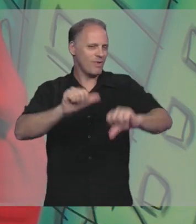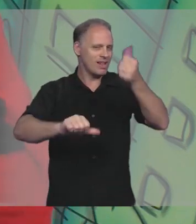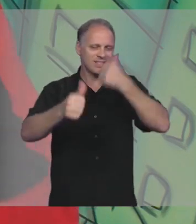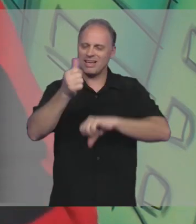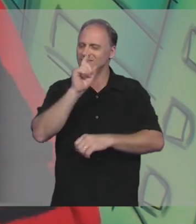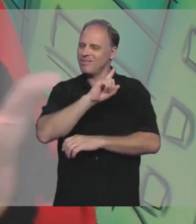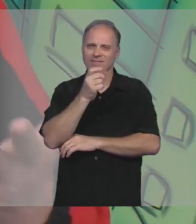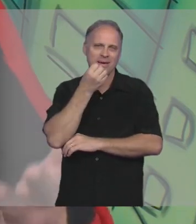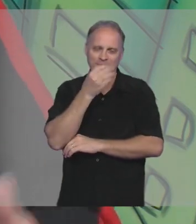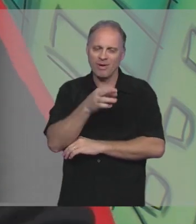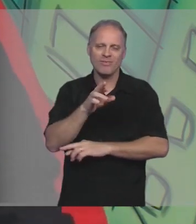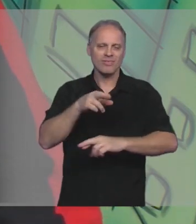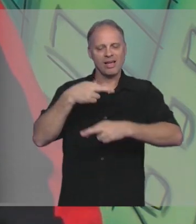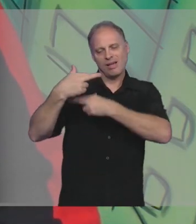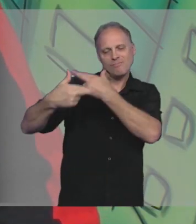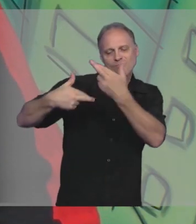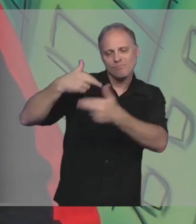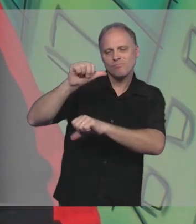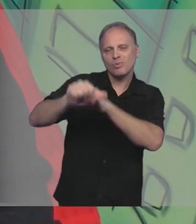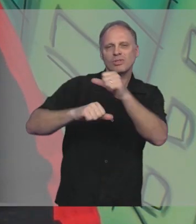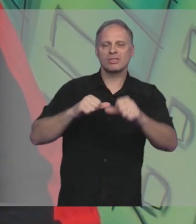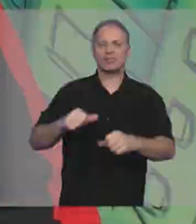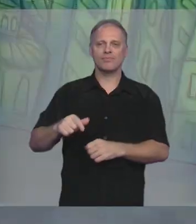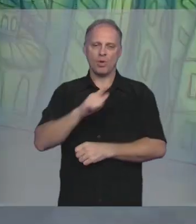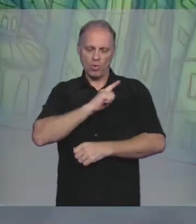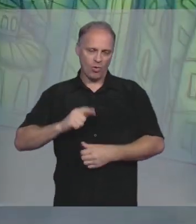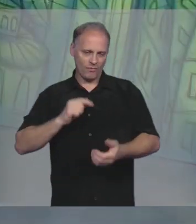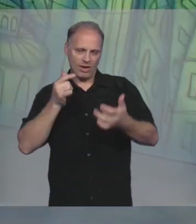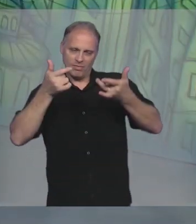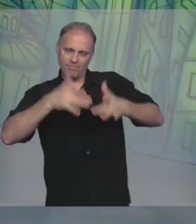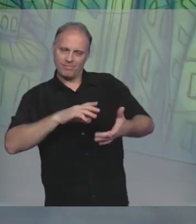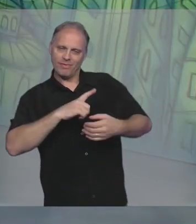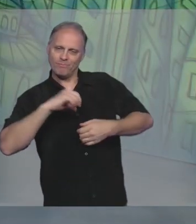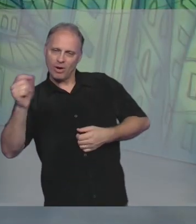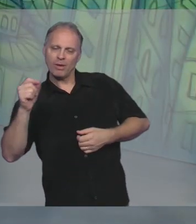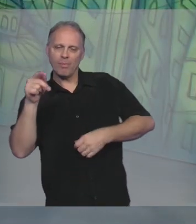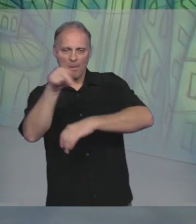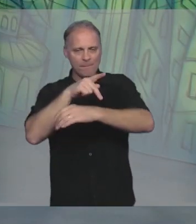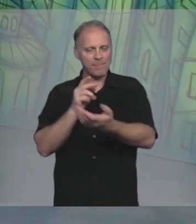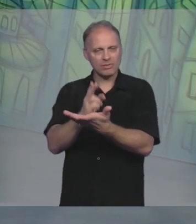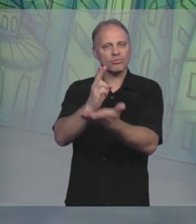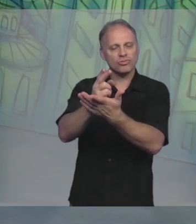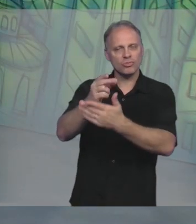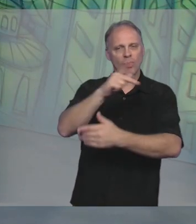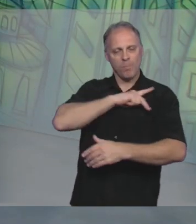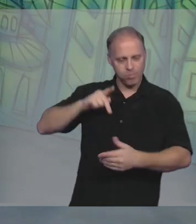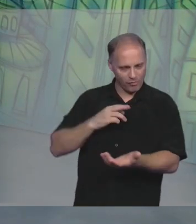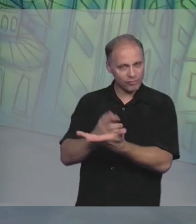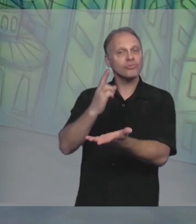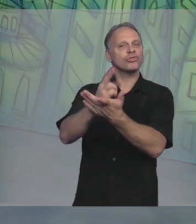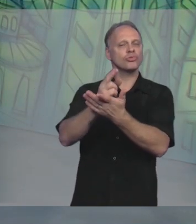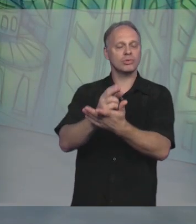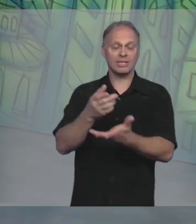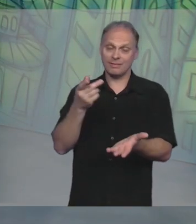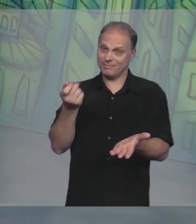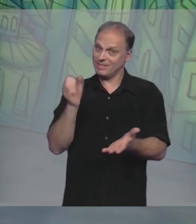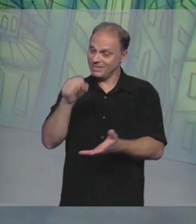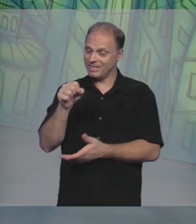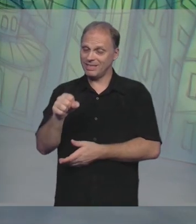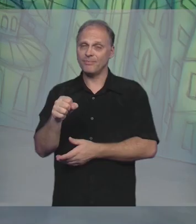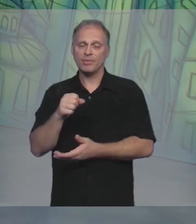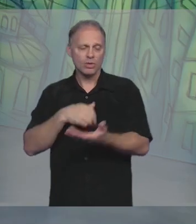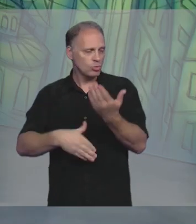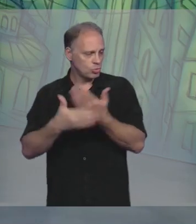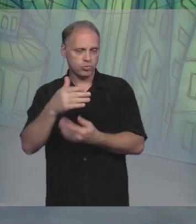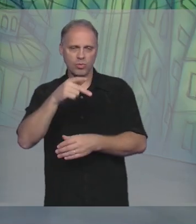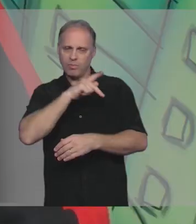qualidade da reforma mesmo. O governo sai, mas o país continua, né? A população continua, a sociedade continua. Né? O país continua, a sociedade